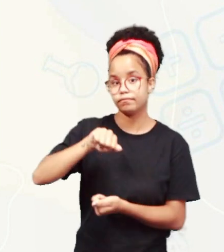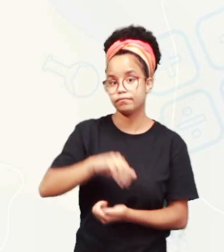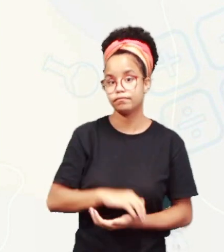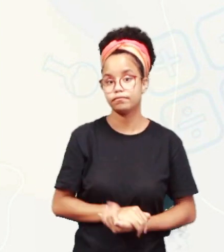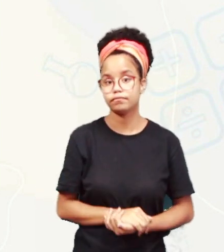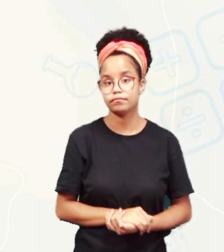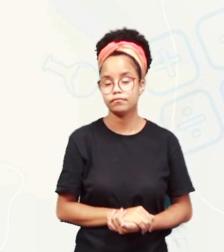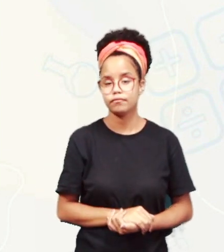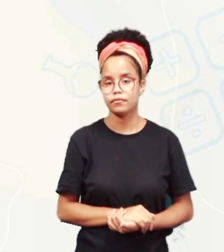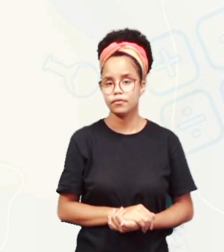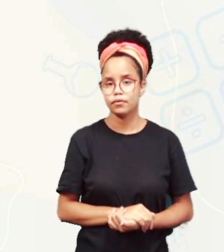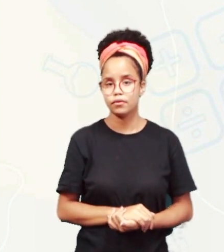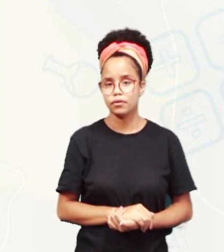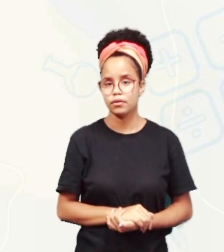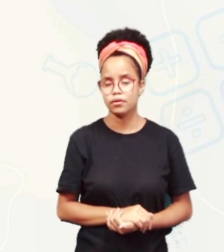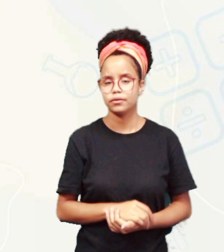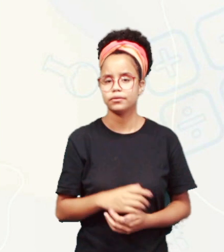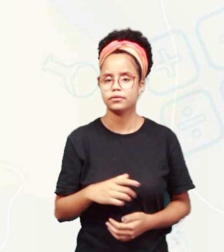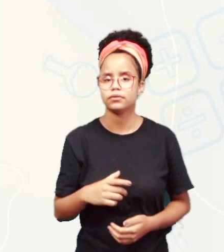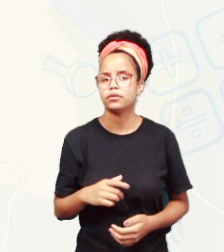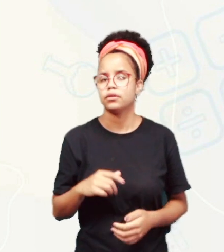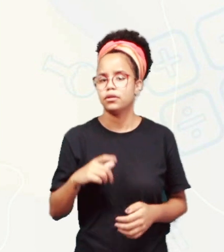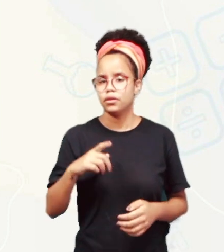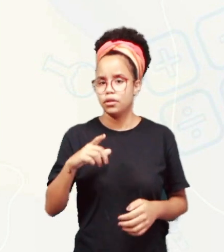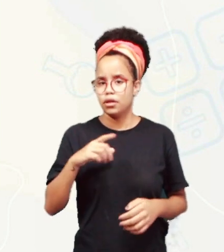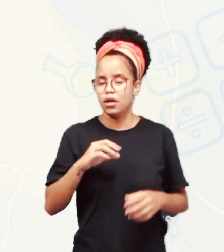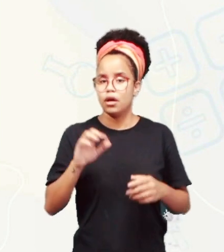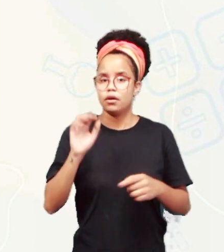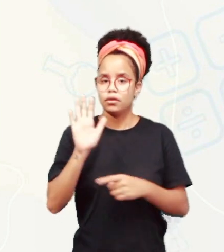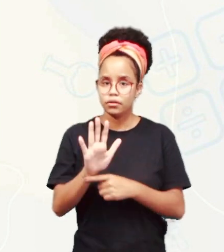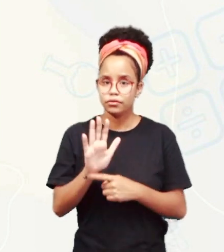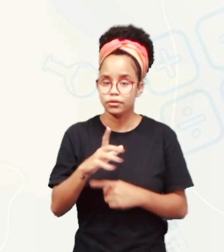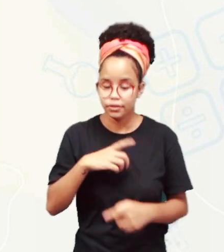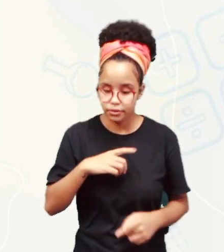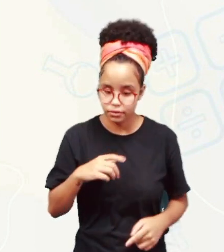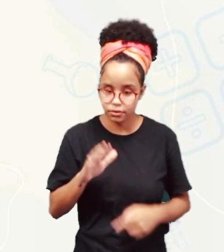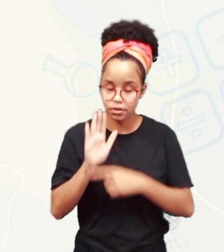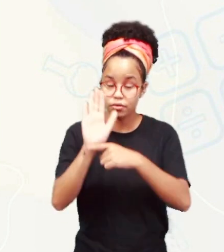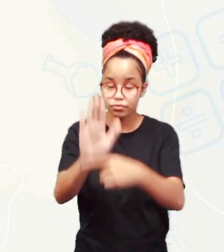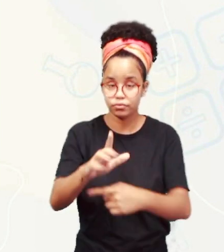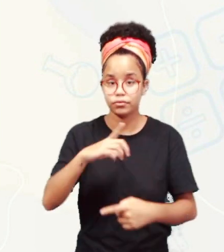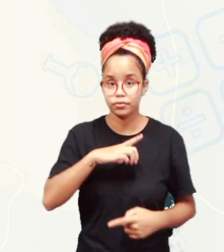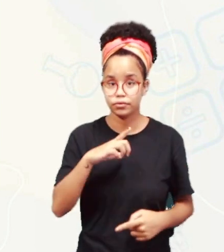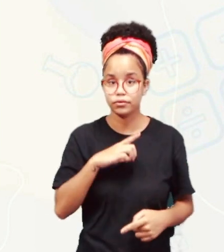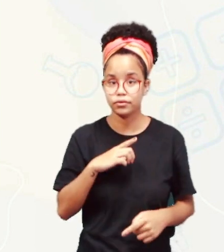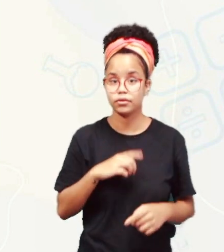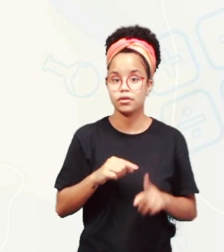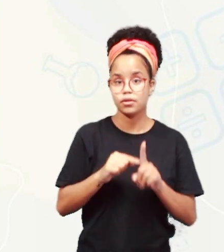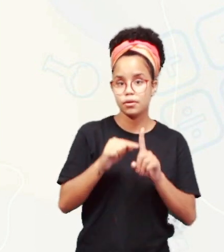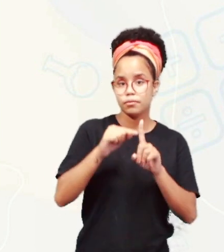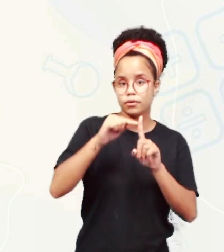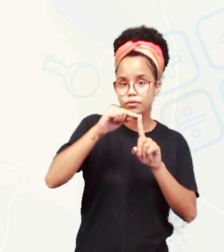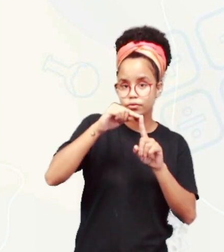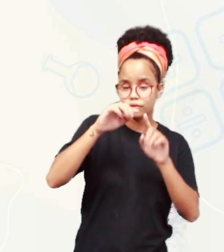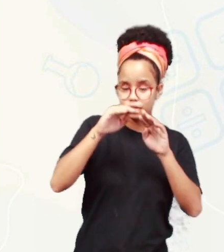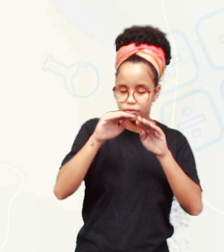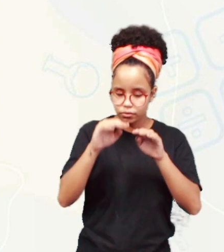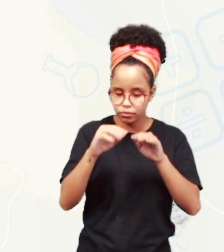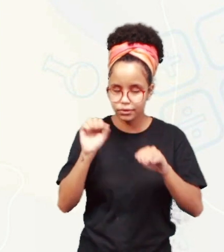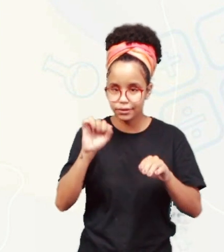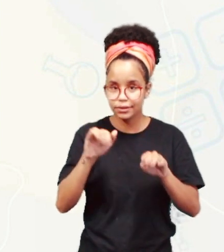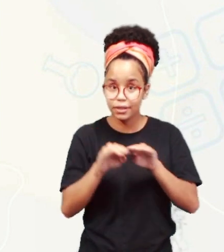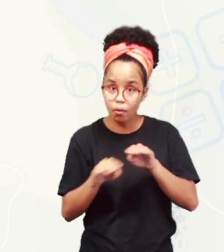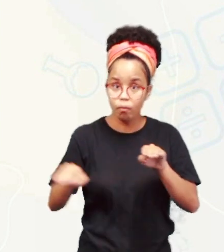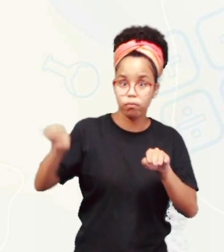ele é o responsável por manter as temperaturas médias globais evitando que haja uma grande amplitude